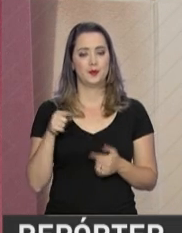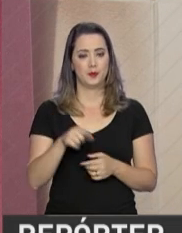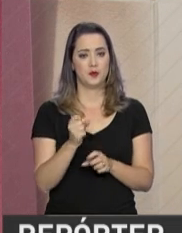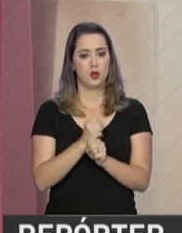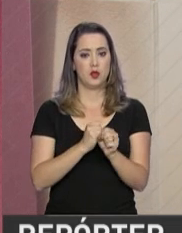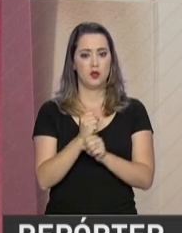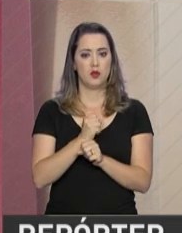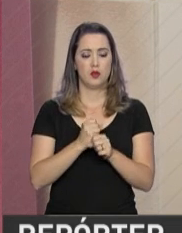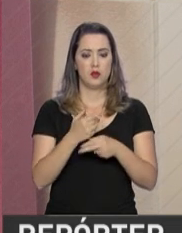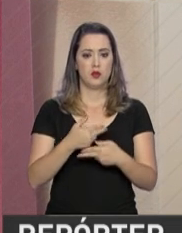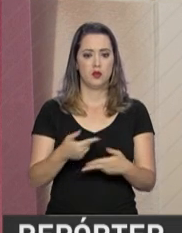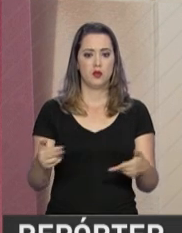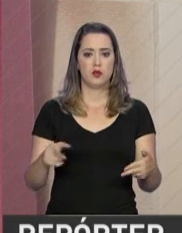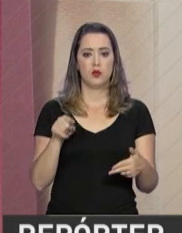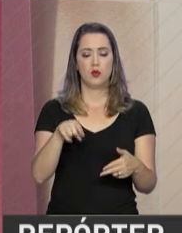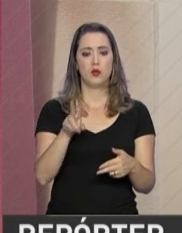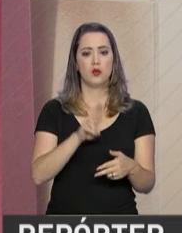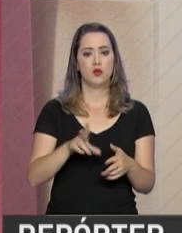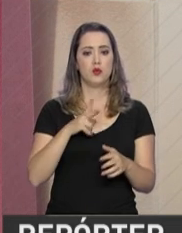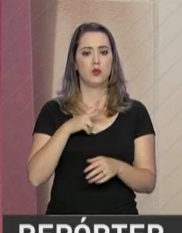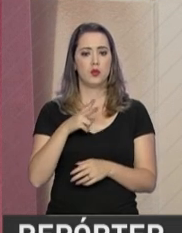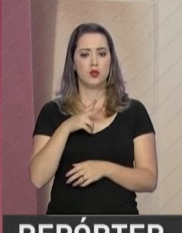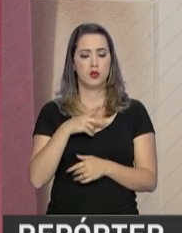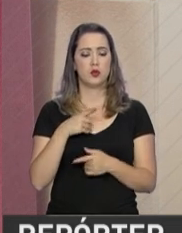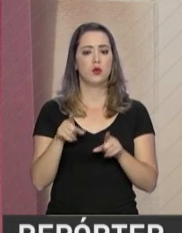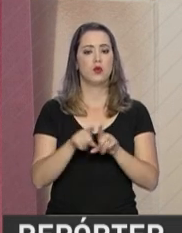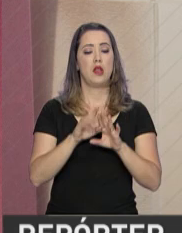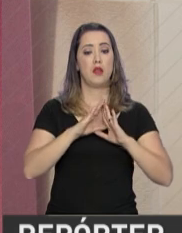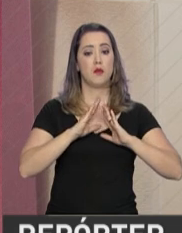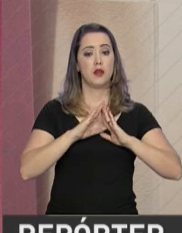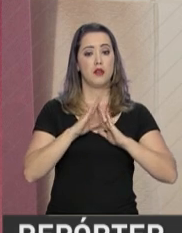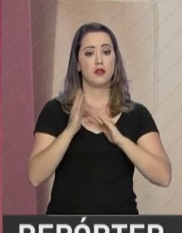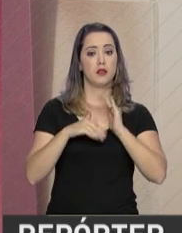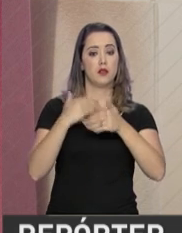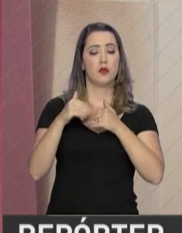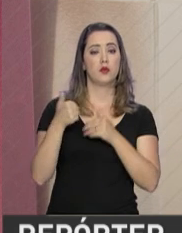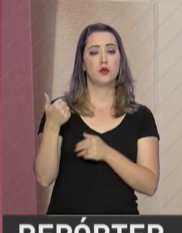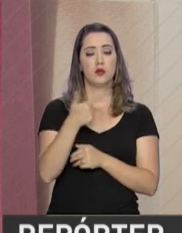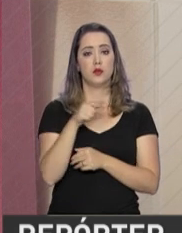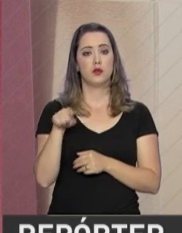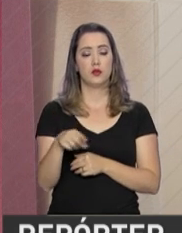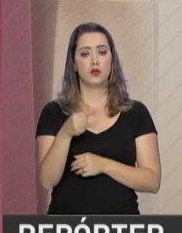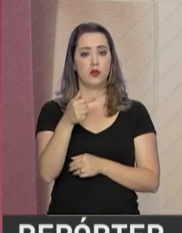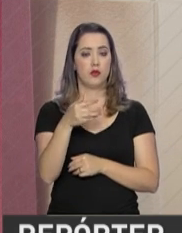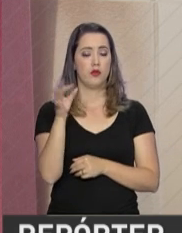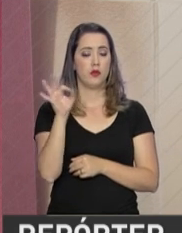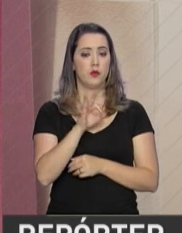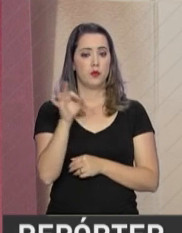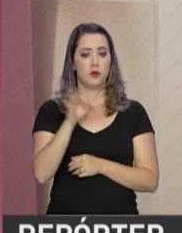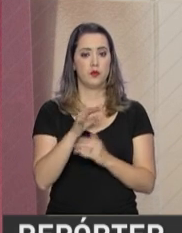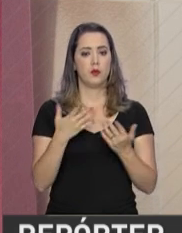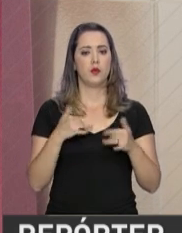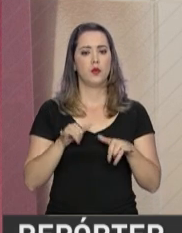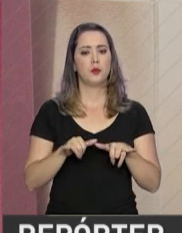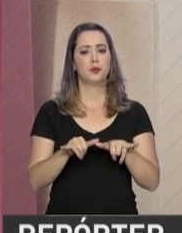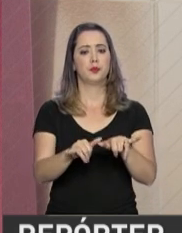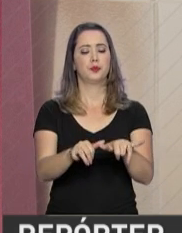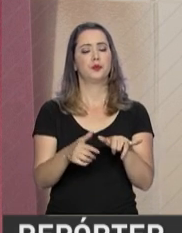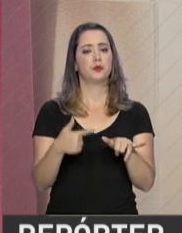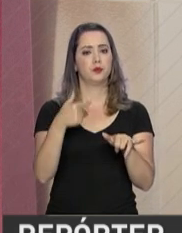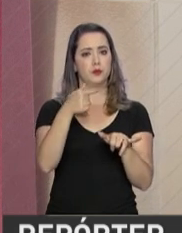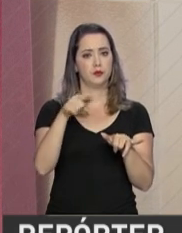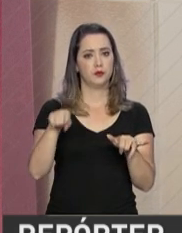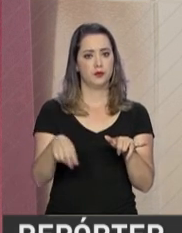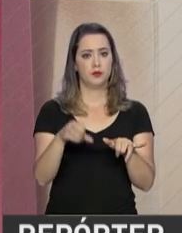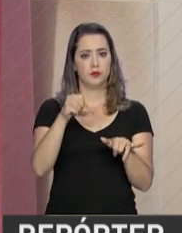artigos de uso pessoal e doméstico com alta de mais de 12% ipp e supermercados com crescimento superior